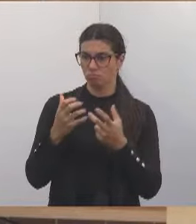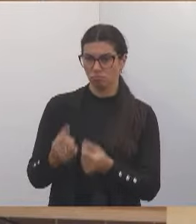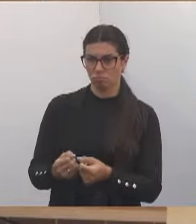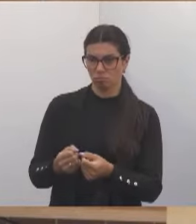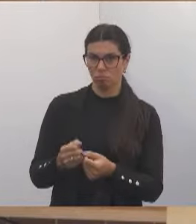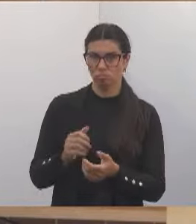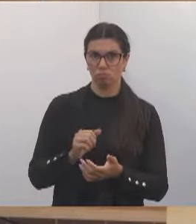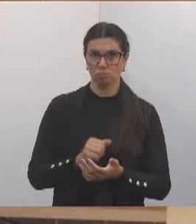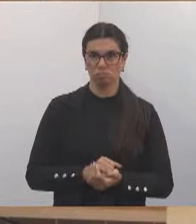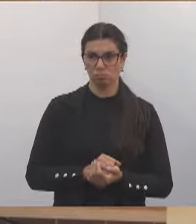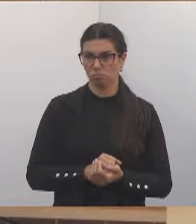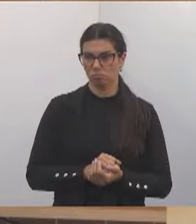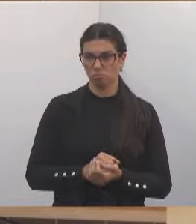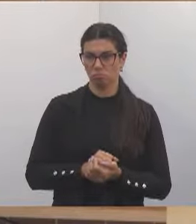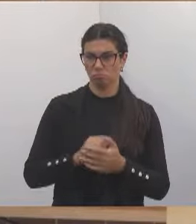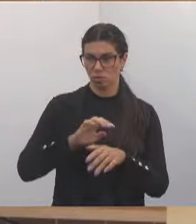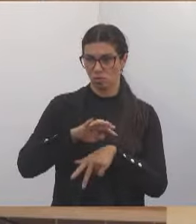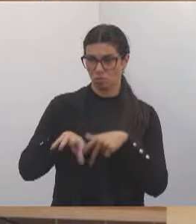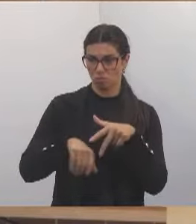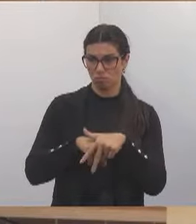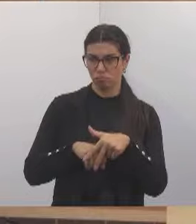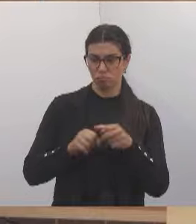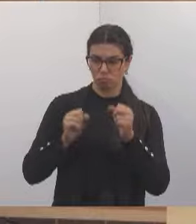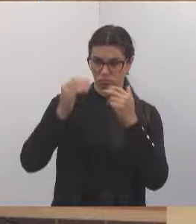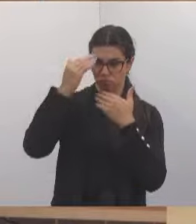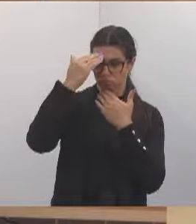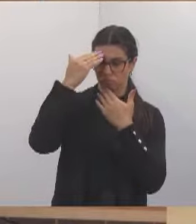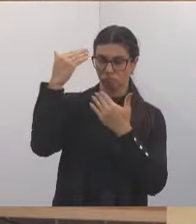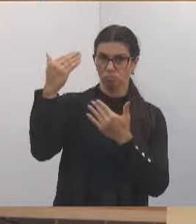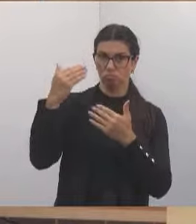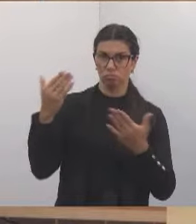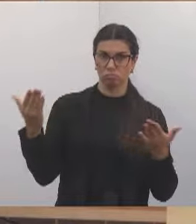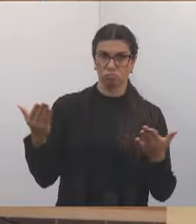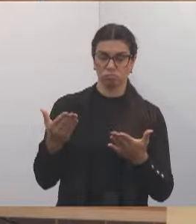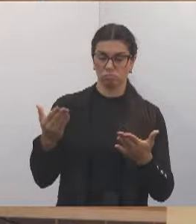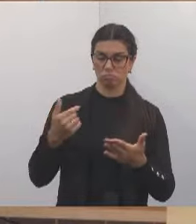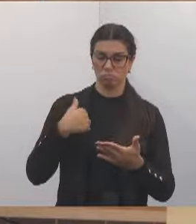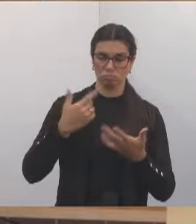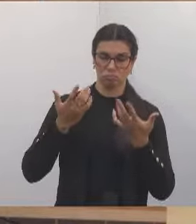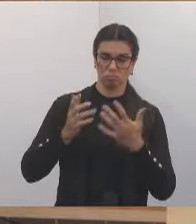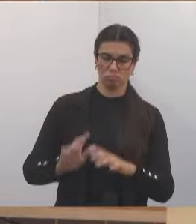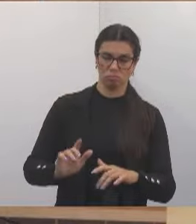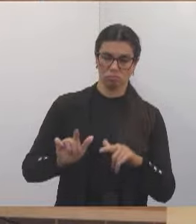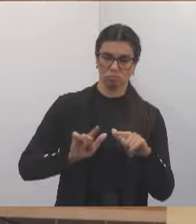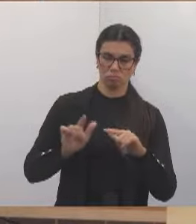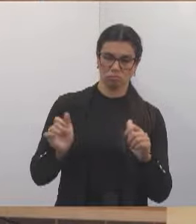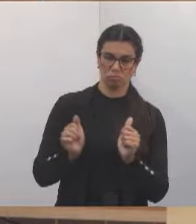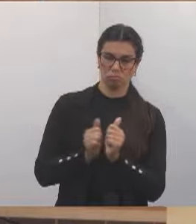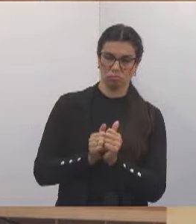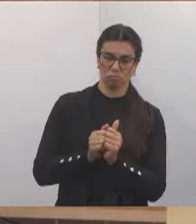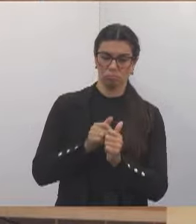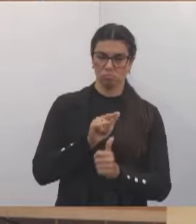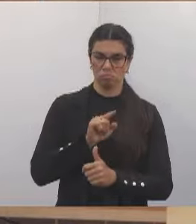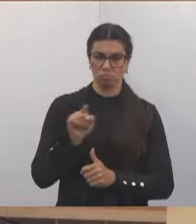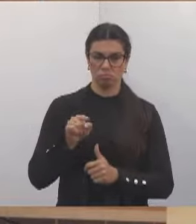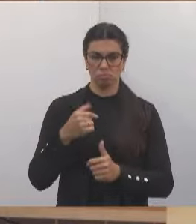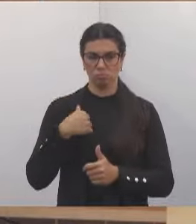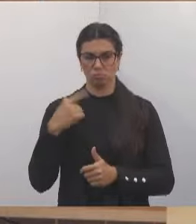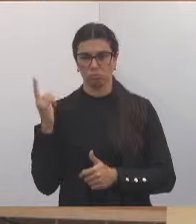funciona? Obrigado, vereador, aqui não é lugar para mim, estou indo embora, vou arrumar um serviço em outro